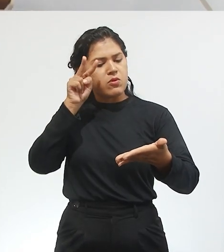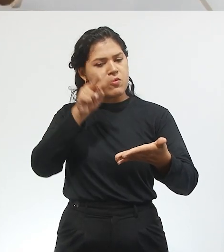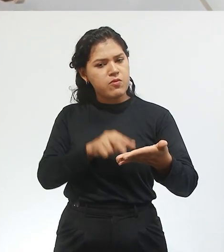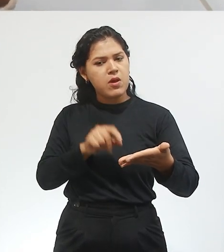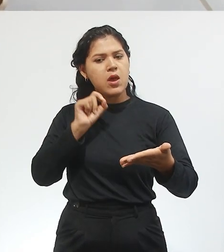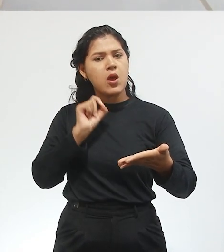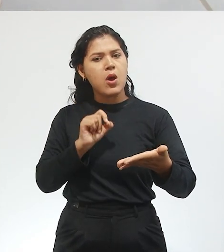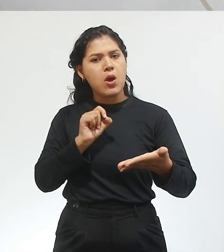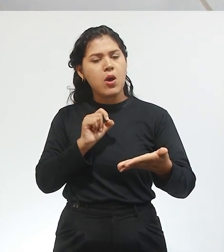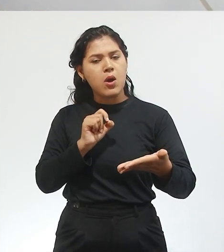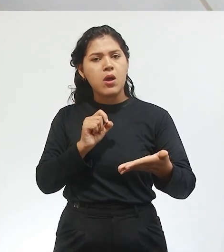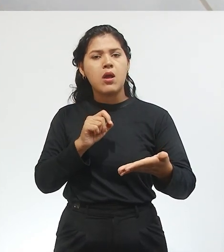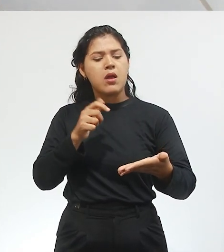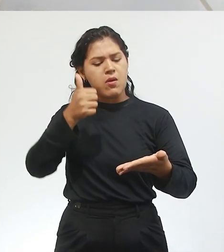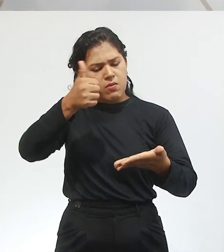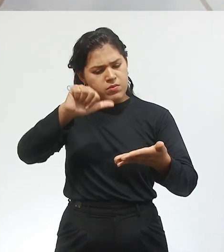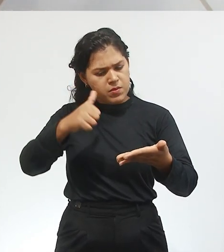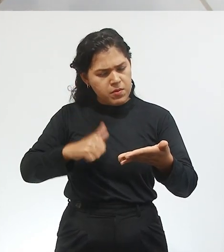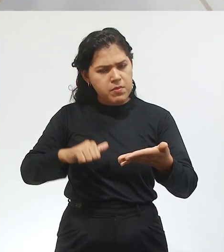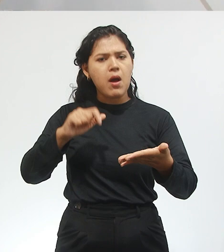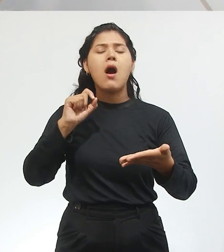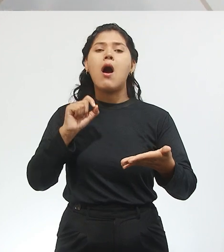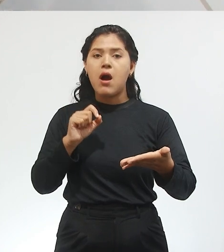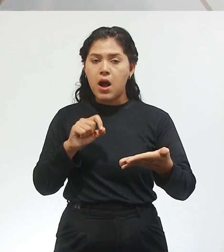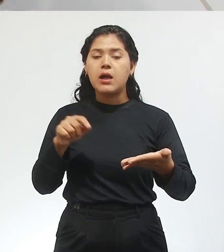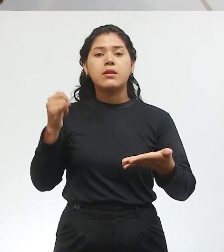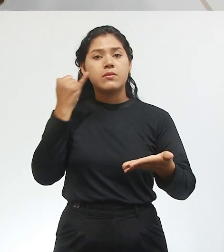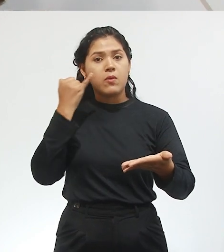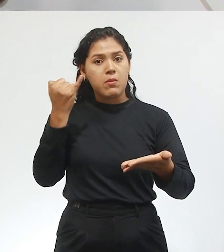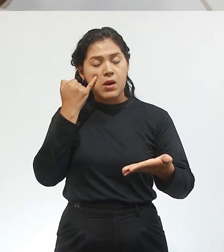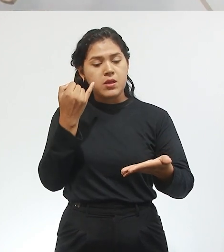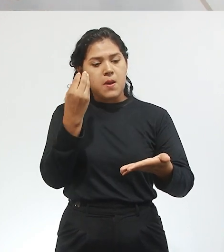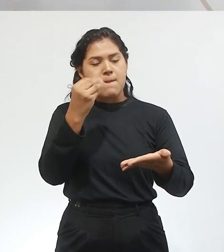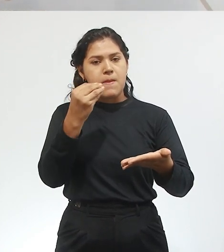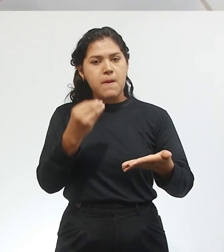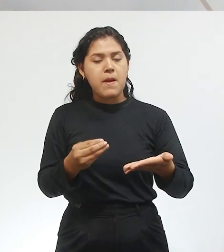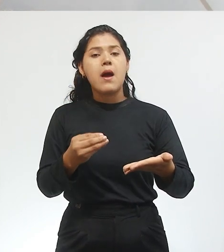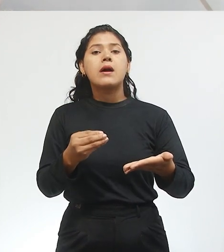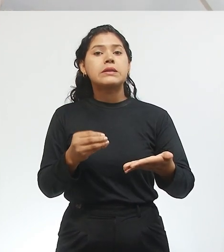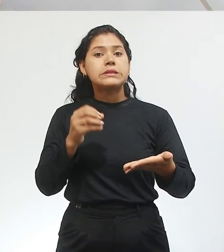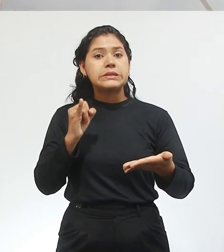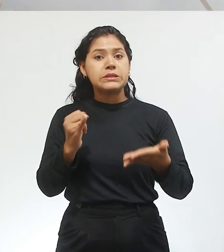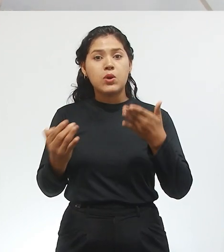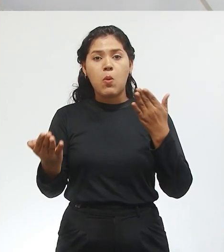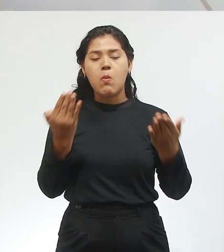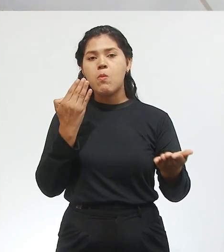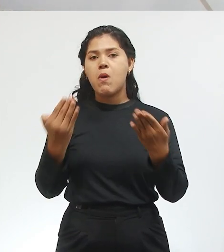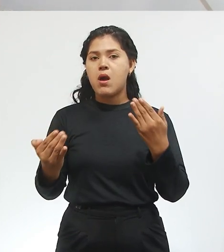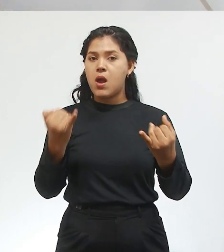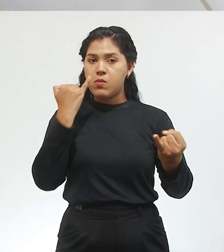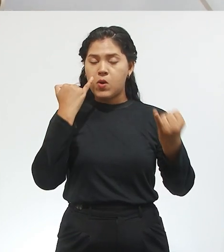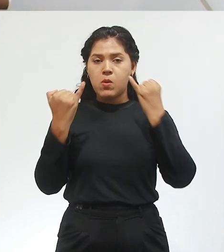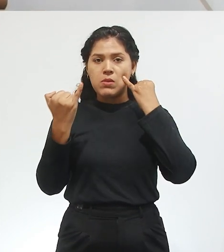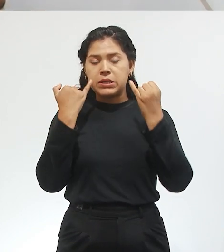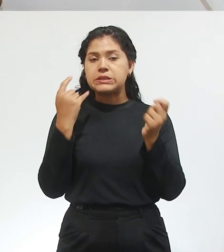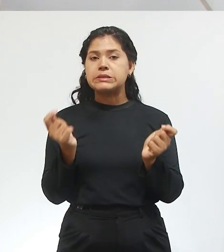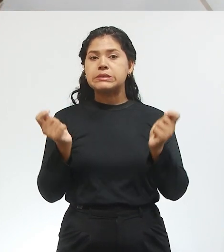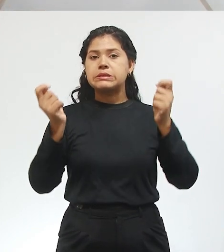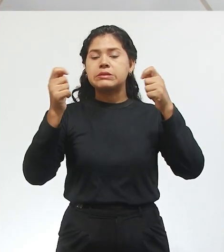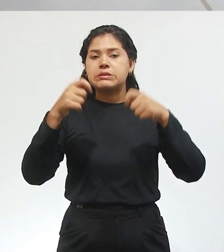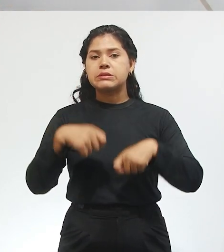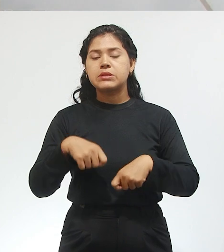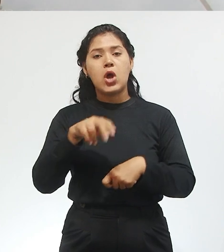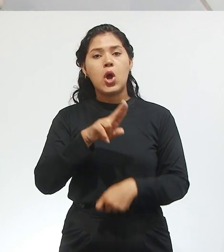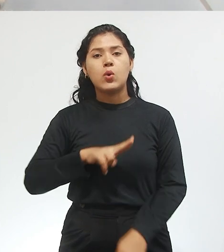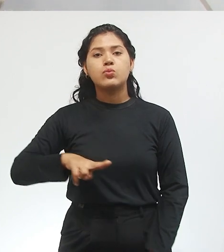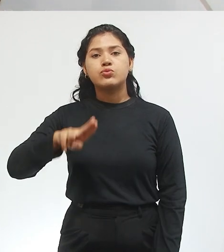fazer? Analisá-los, né? Buscar interpretar, para que, por meio dessas informações, vocês possam